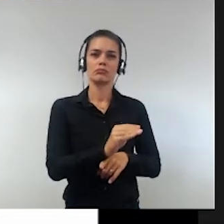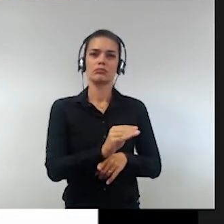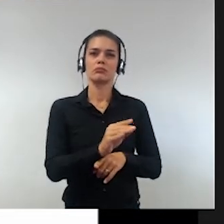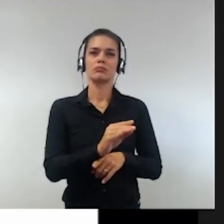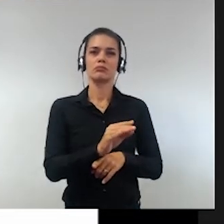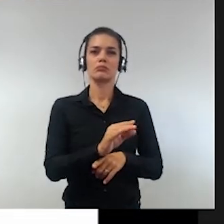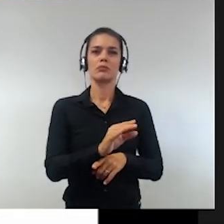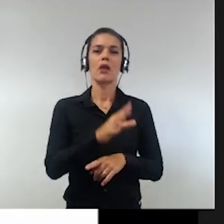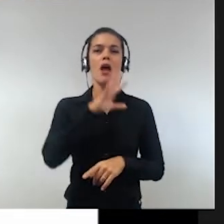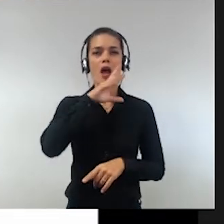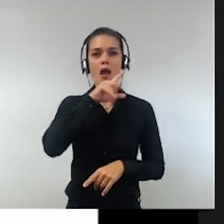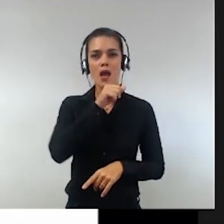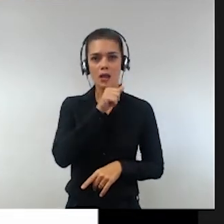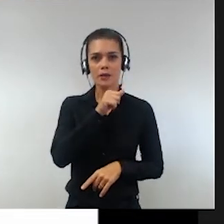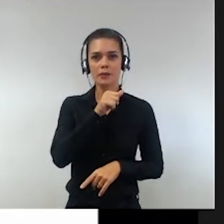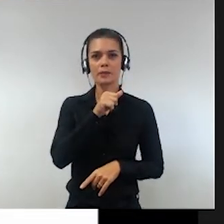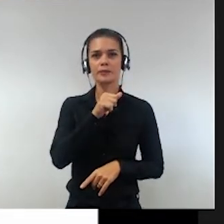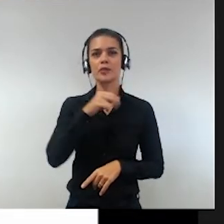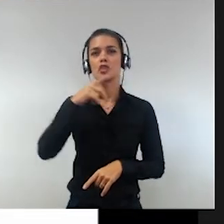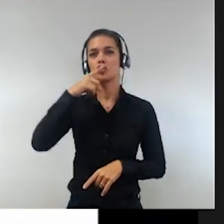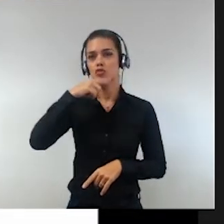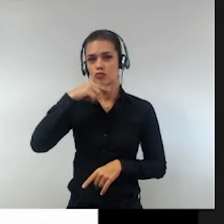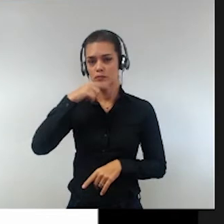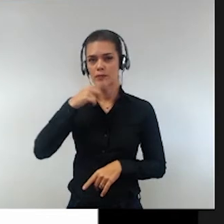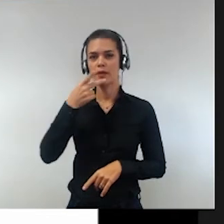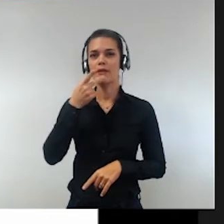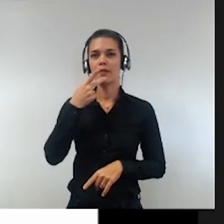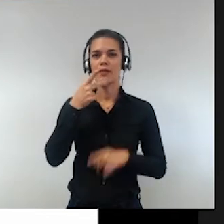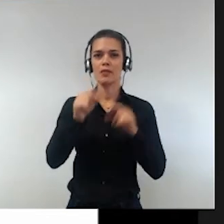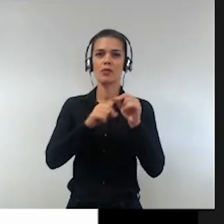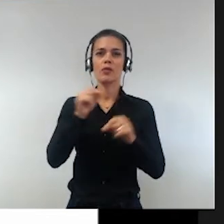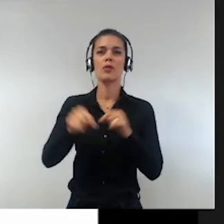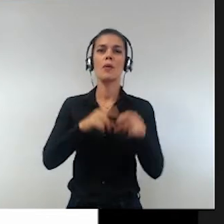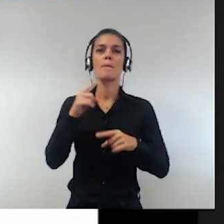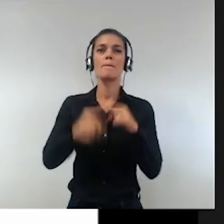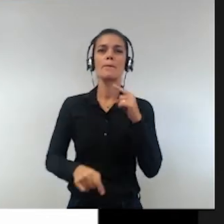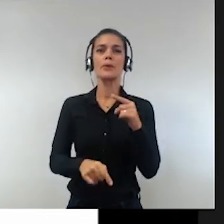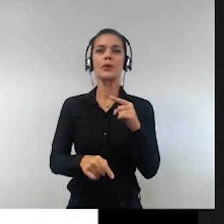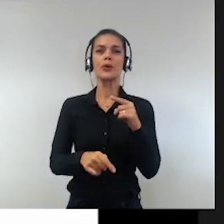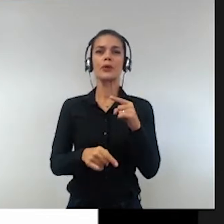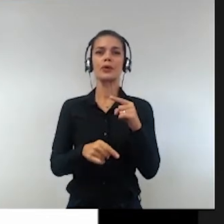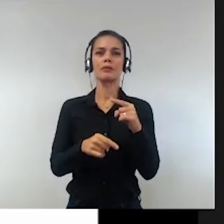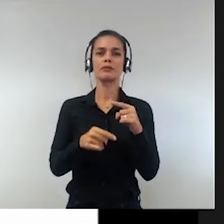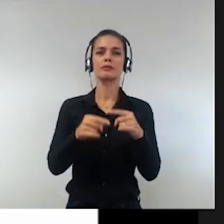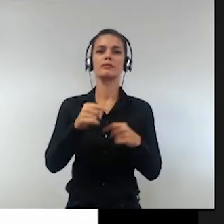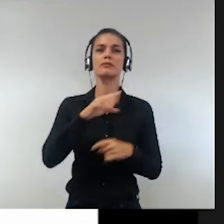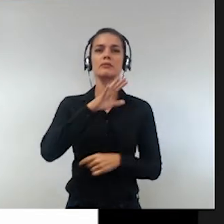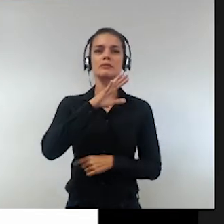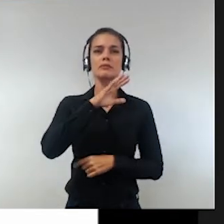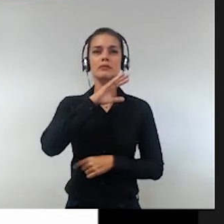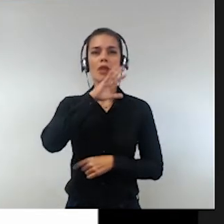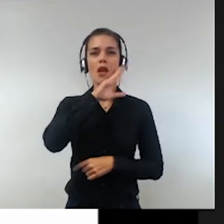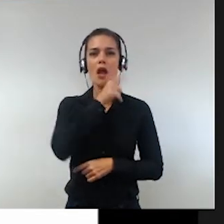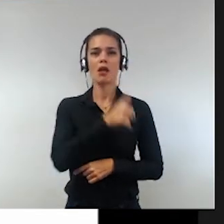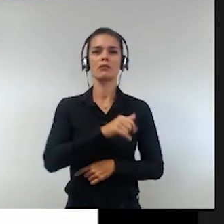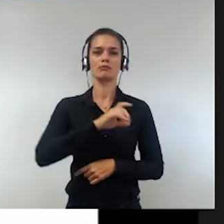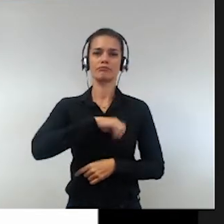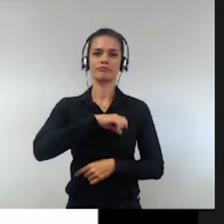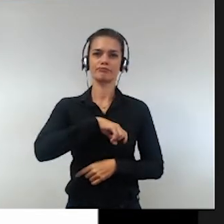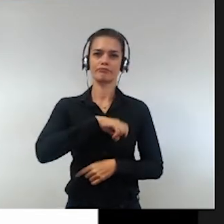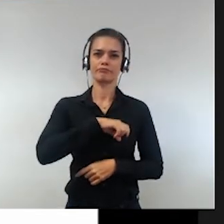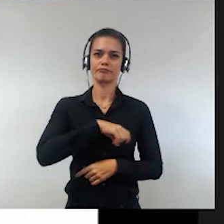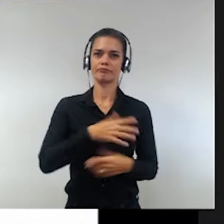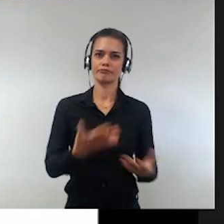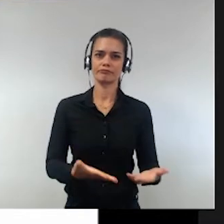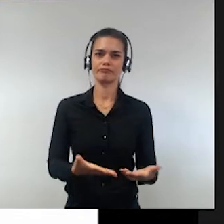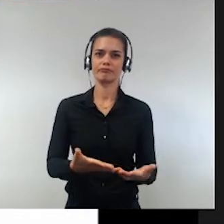ministro Gilmar Mendes que proíbe sacrifício e dos resgates de animais oriundos de maus tratos. Vejam vocês, no Brasil inteiro, nem juiz